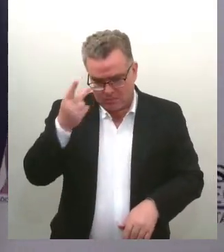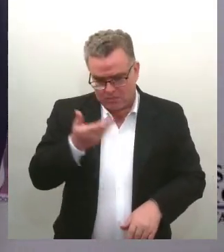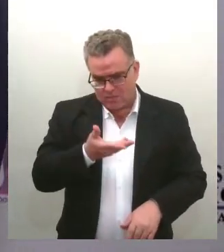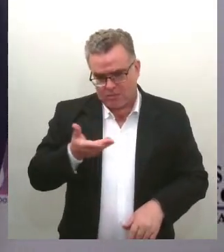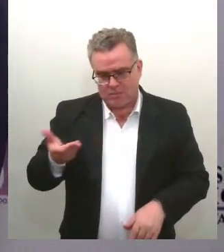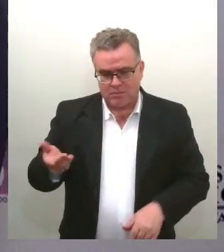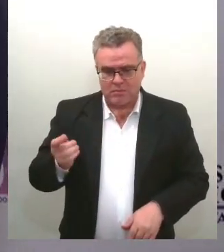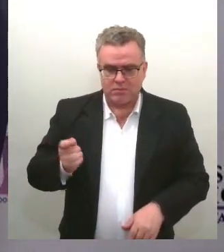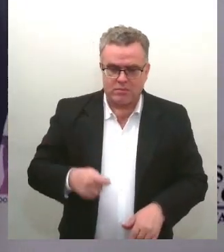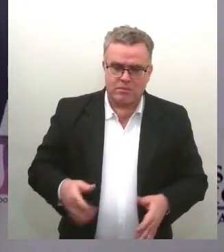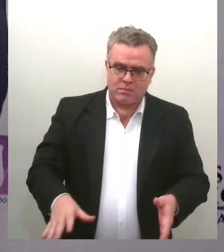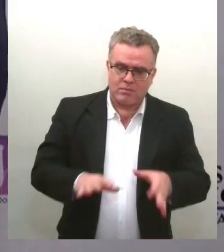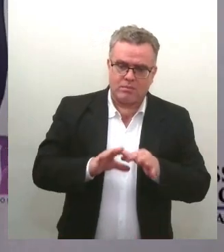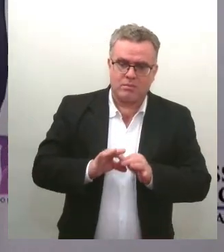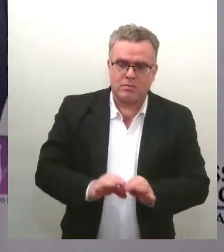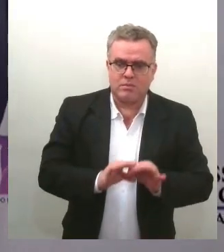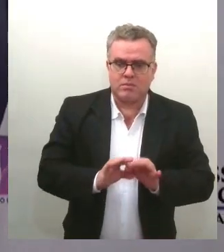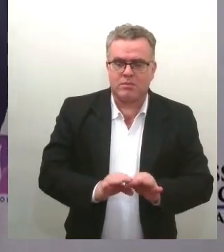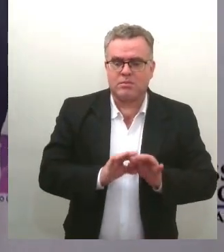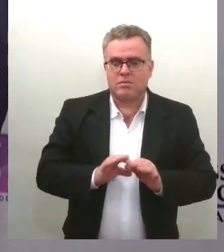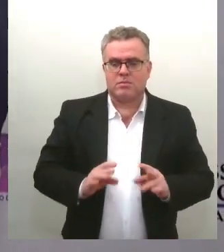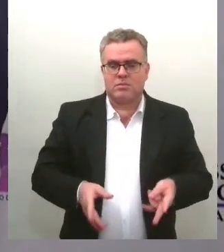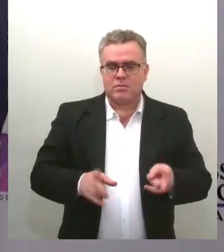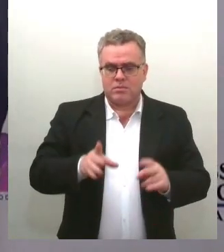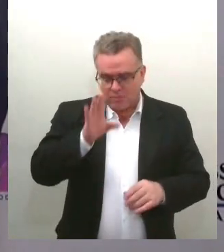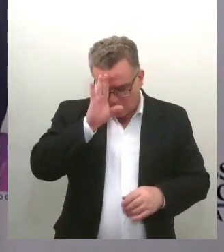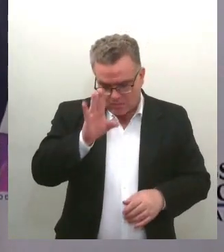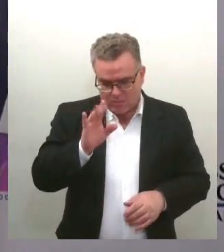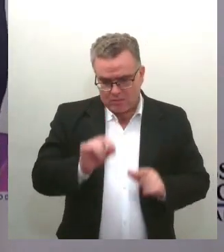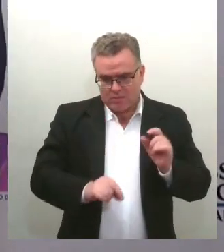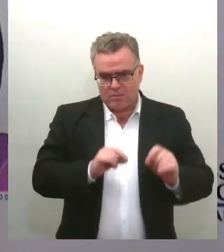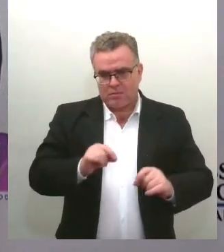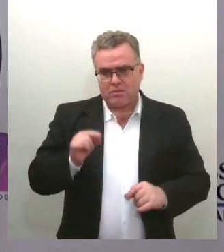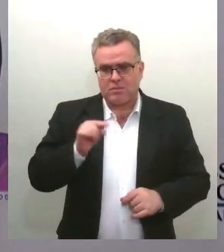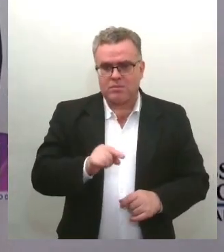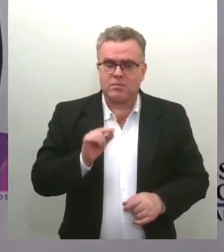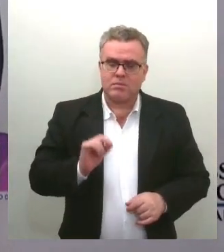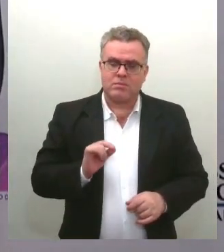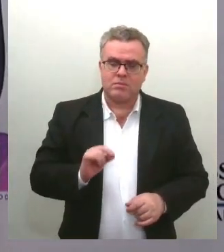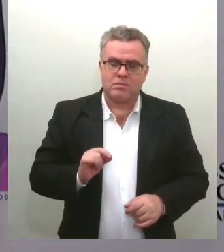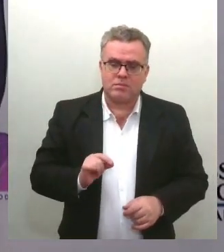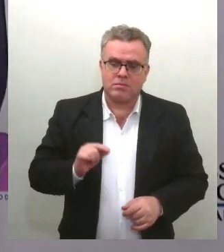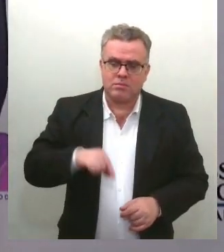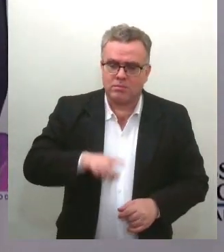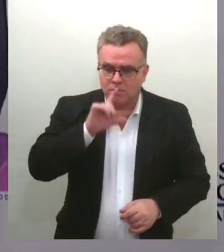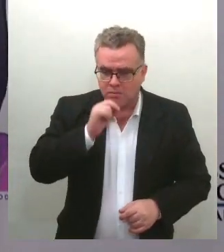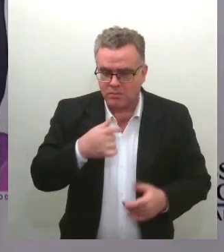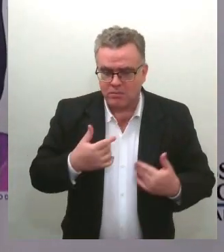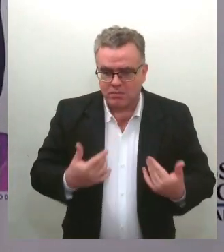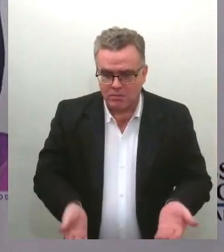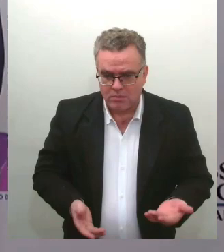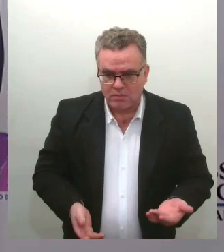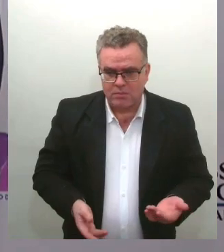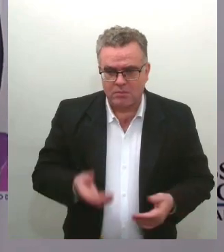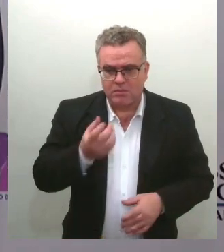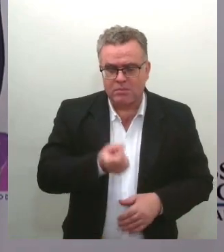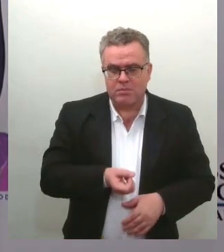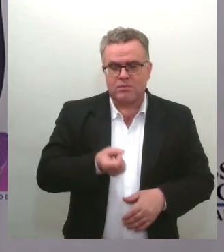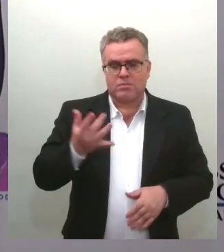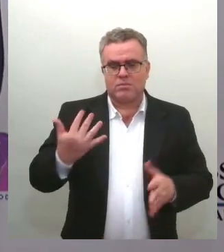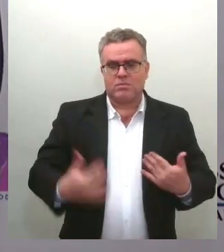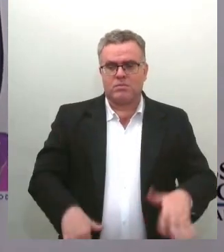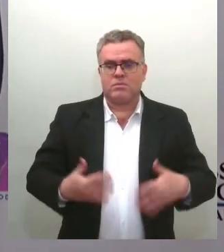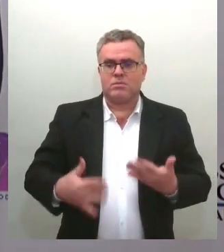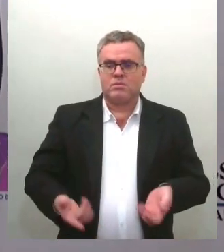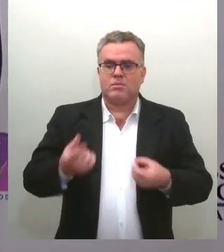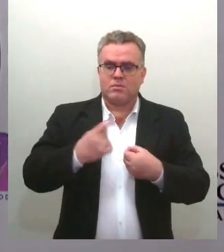principalmente lá de São Cristóvão e aqui de Aracaju, já que muitos precisam retornar aqui para Aracaju, mas é uma melhoria